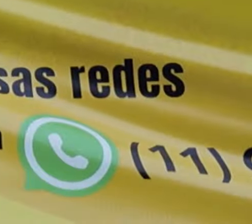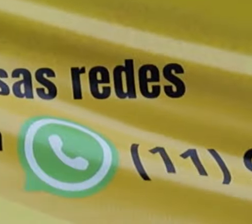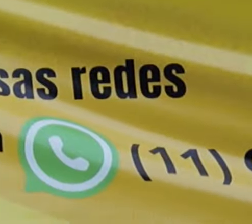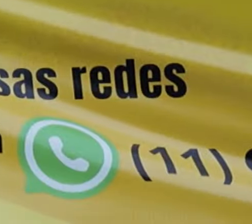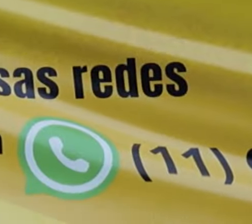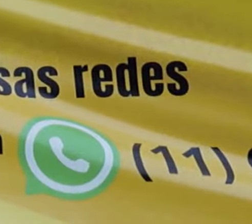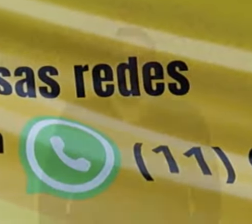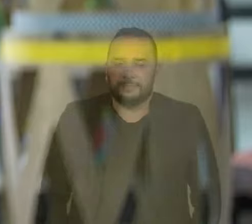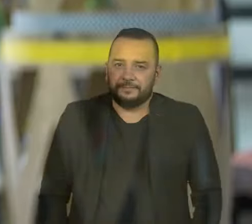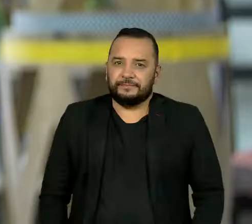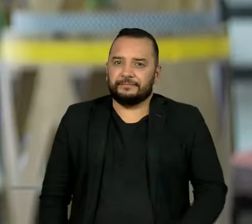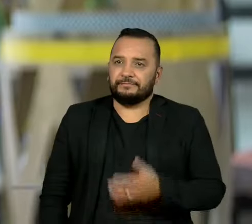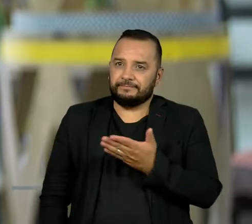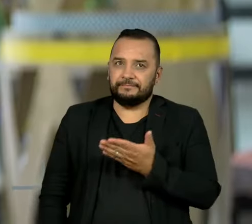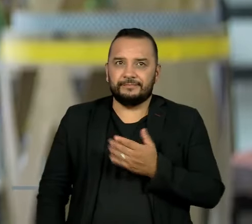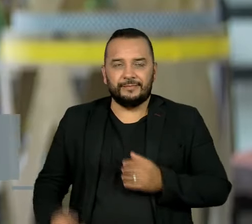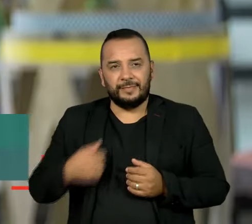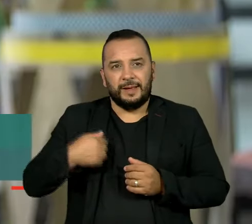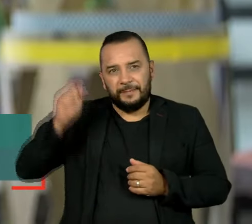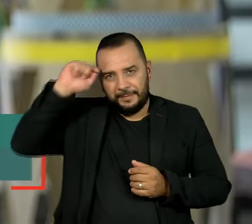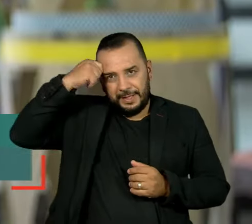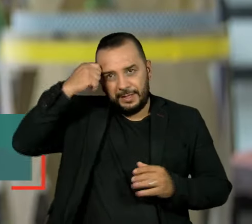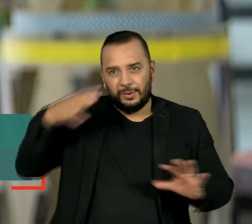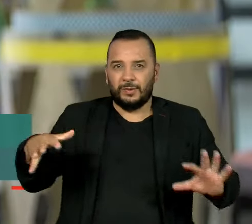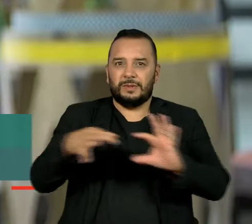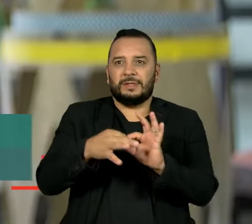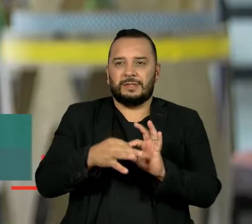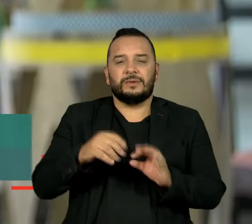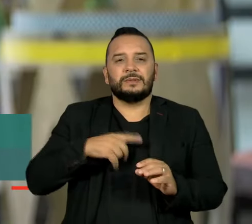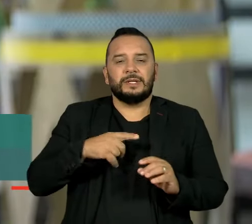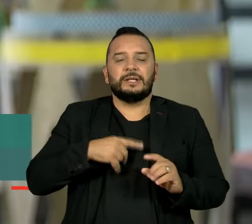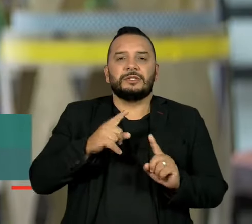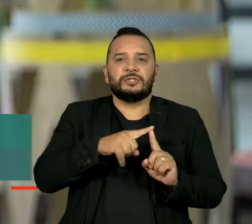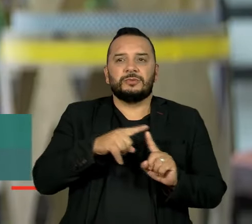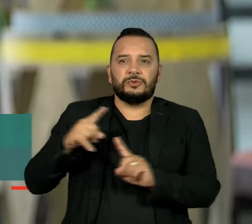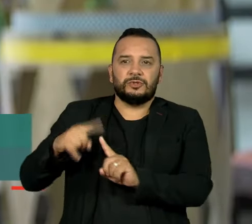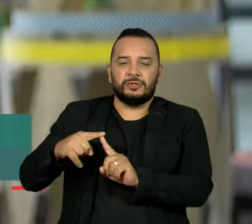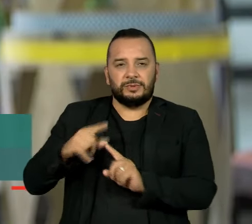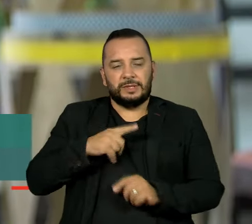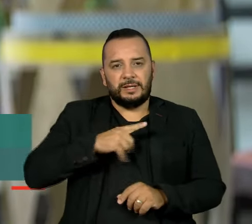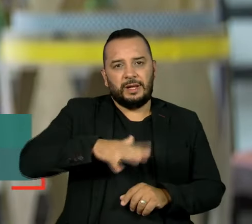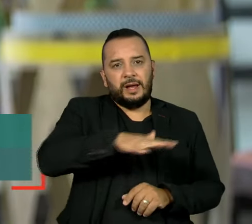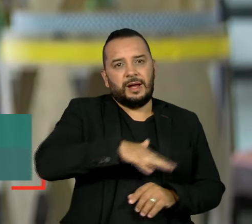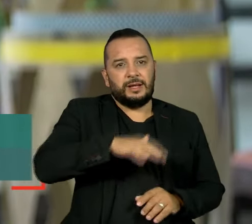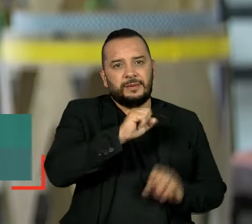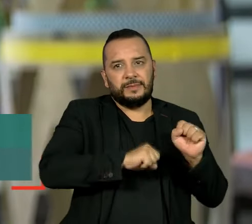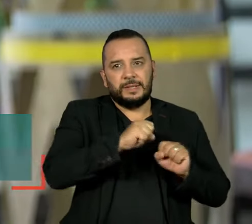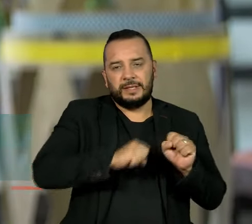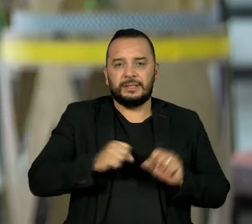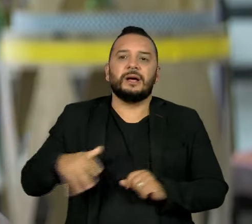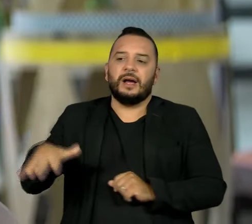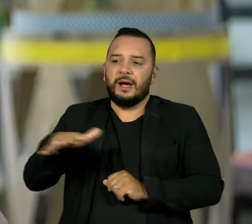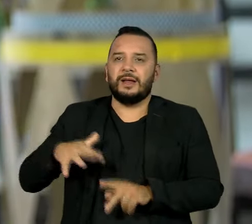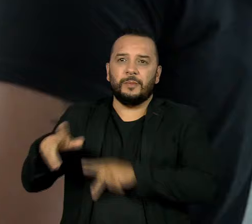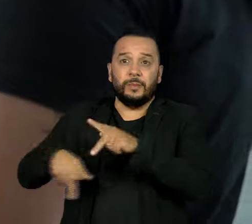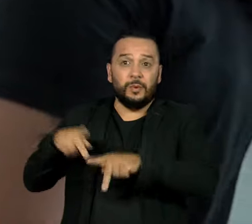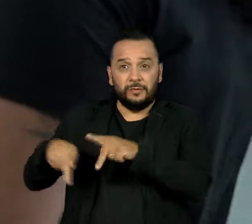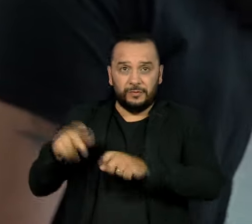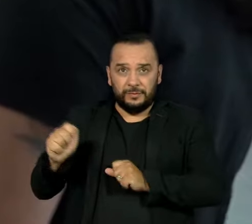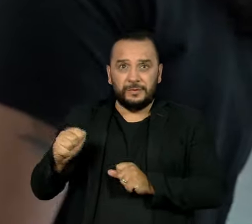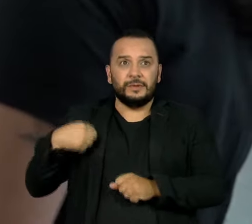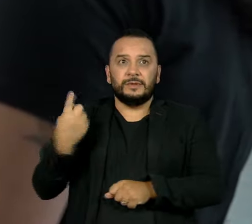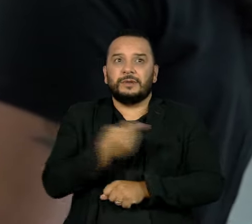No Pretos em Conexão, nós temos dois tipos de curso. O curso voltado para o meio corporativo e o curso para a população. Porque a gente precisa